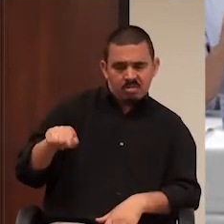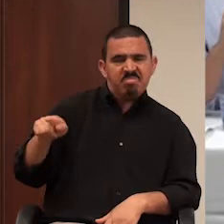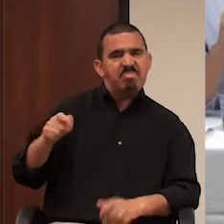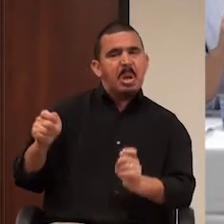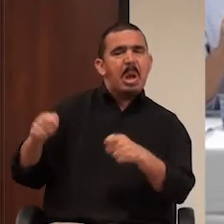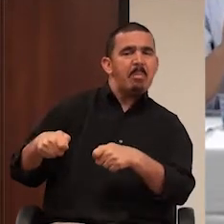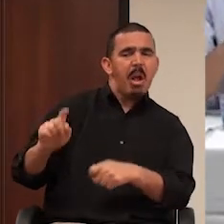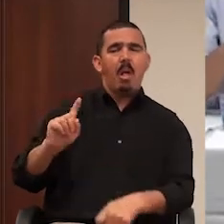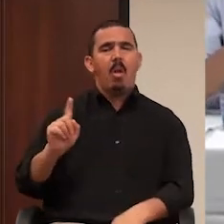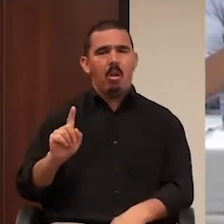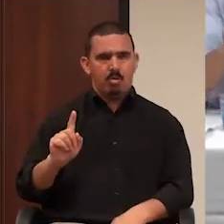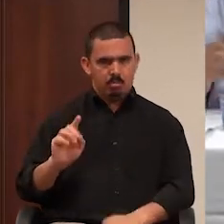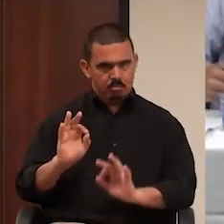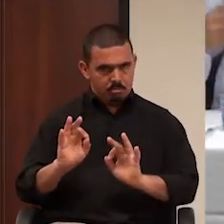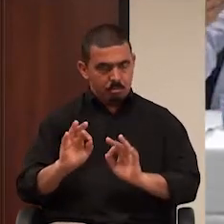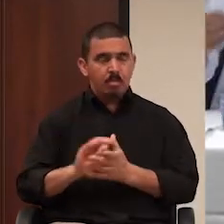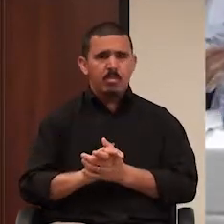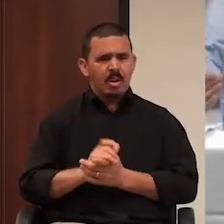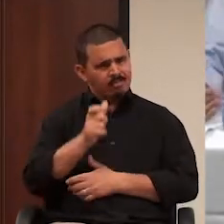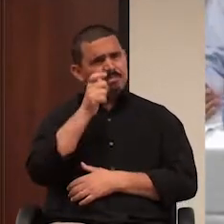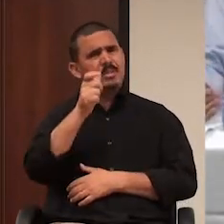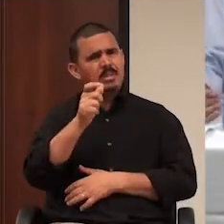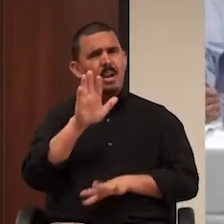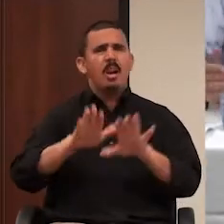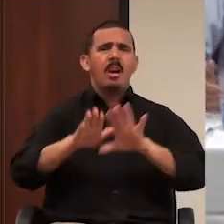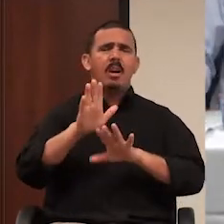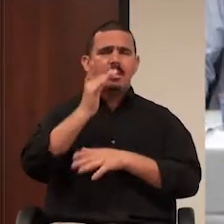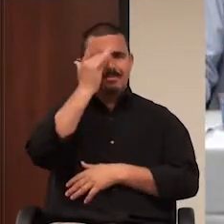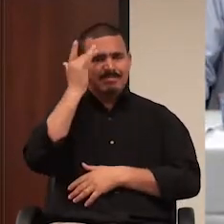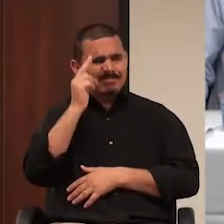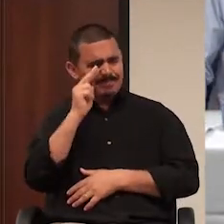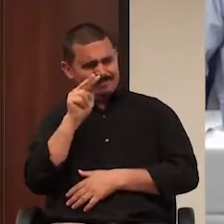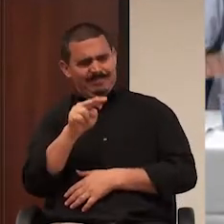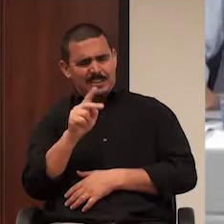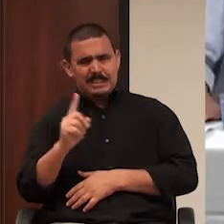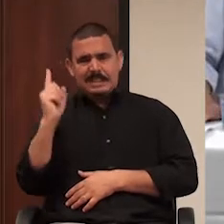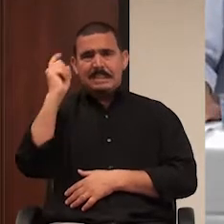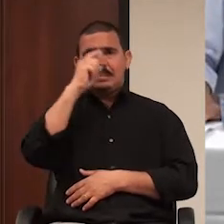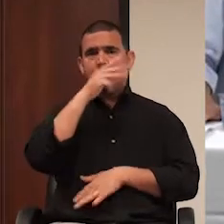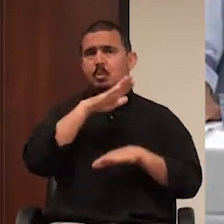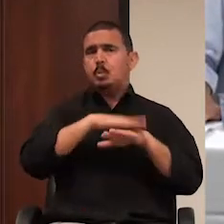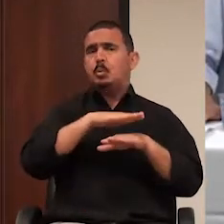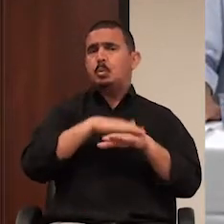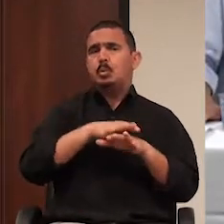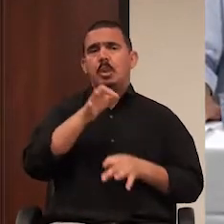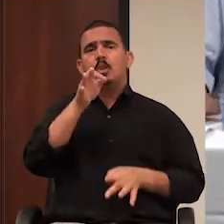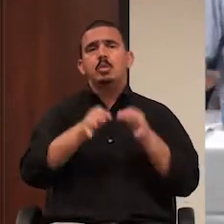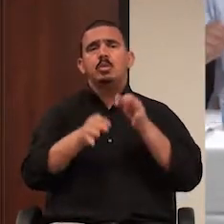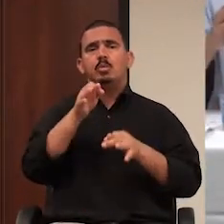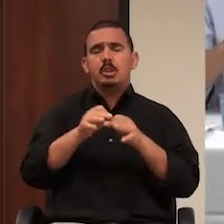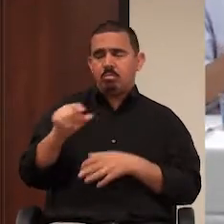não. Então, olha que interessante. Para aqueles que enxergam alguma dificuldade do juiz nomear um curador sem declarar a